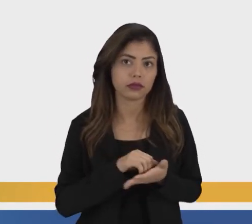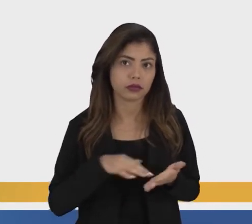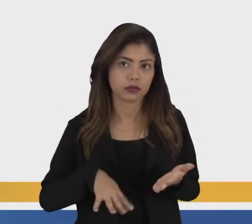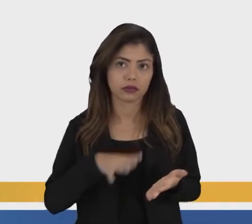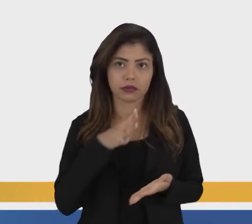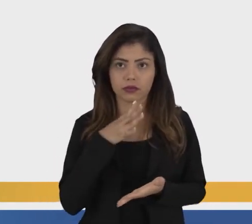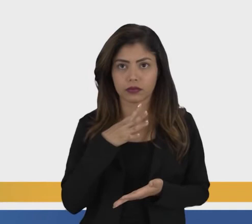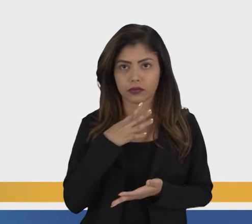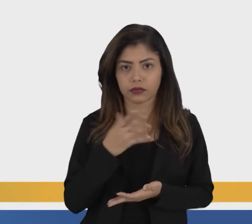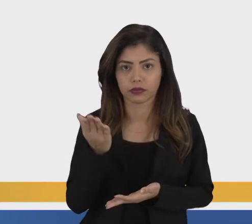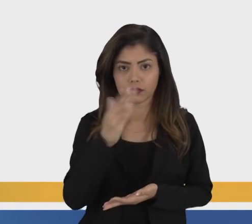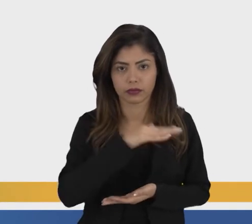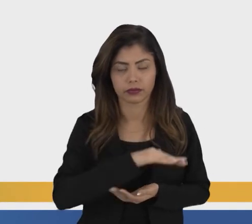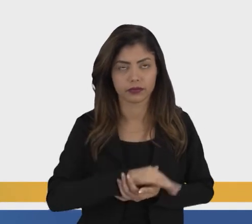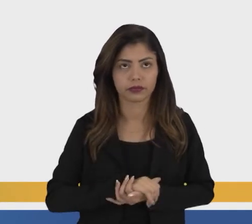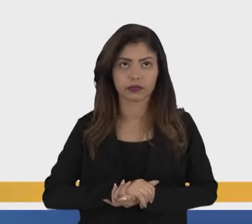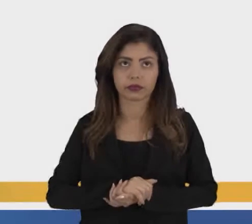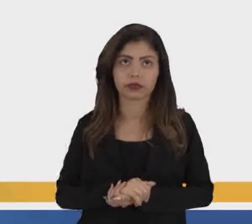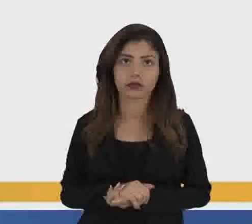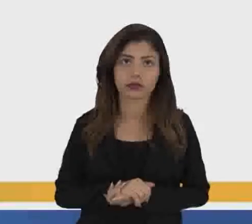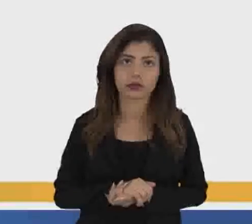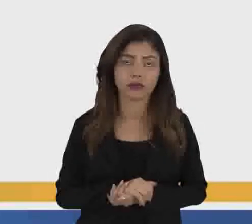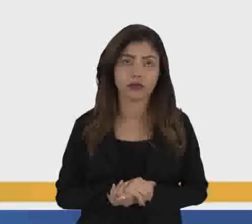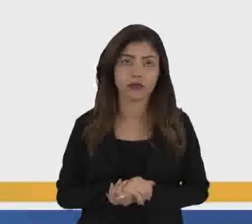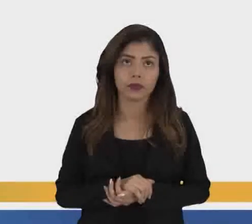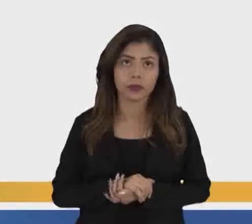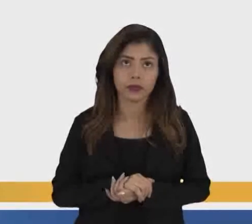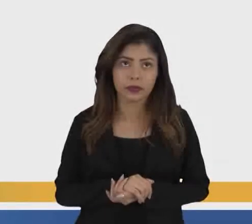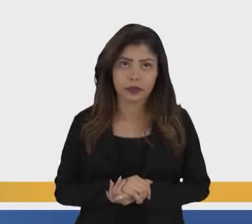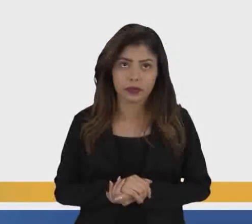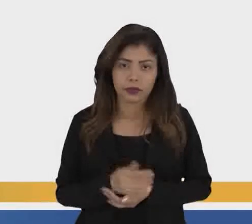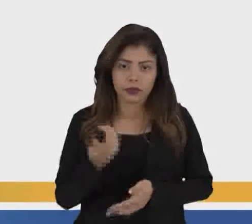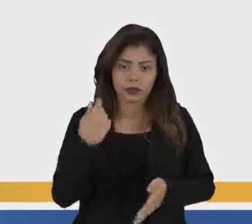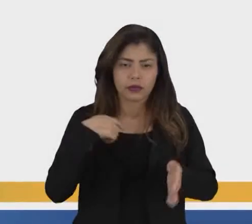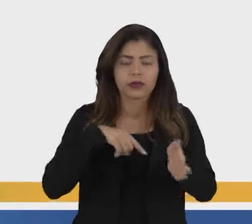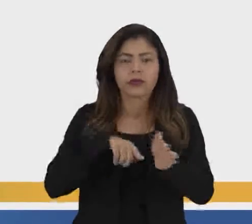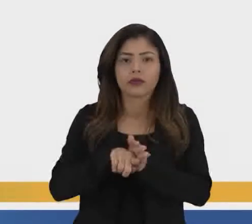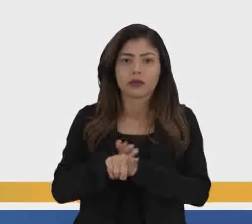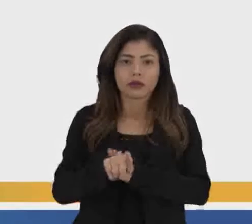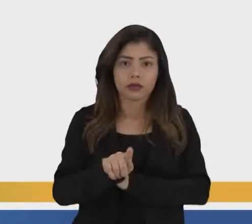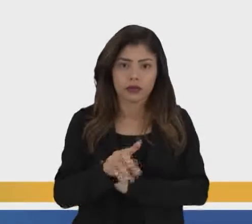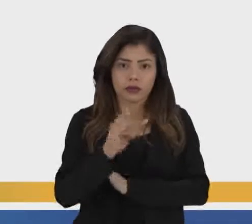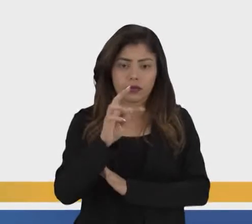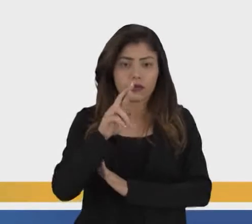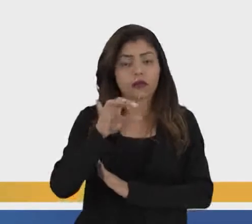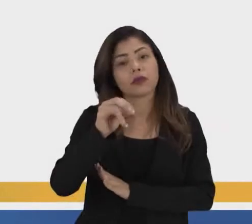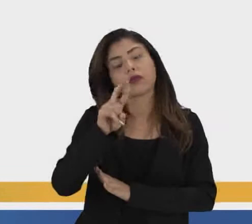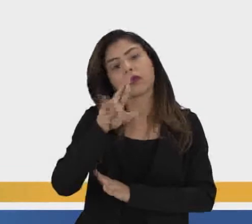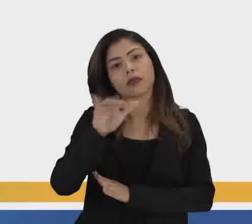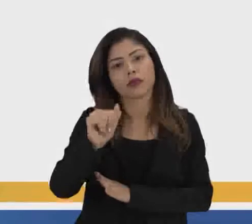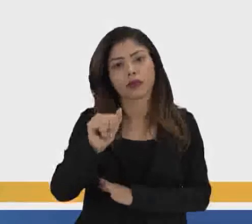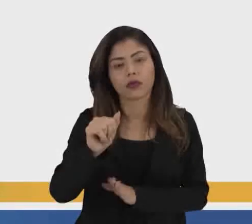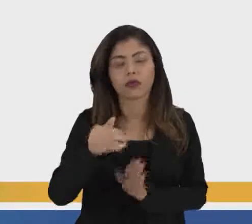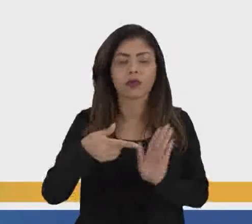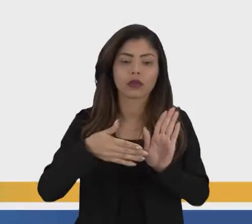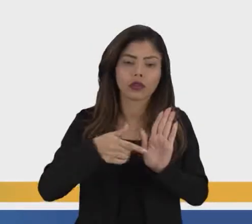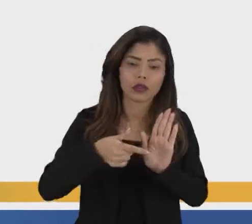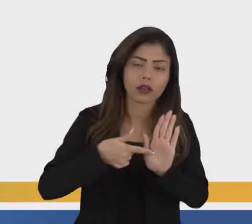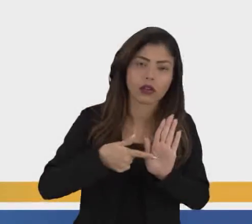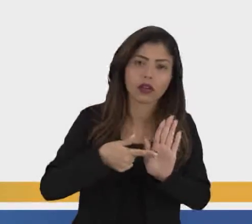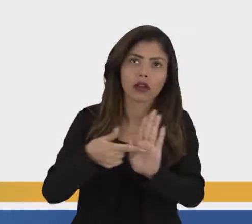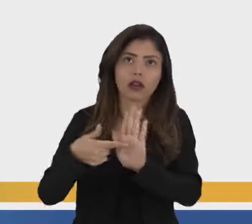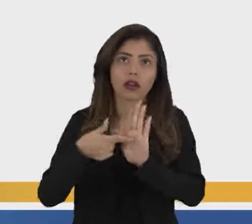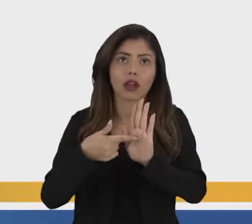nossos conhecimentos. Então, vamos exercitar? Vamos trazer aí uma perguntinha teórica,